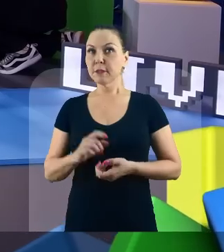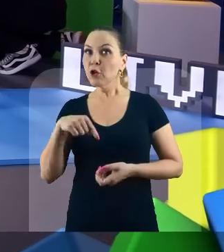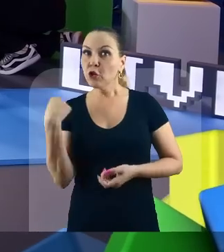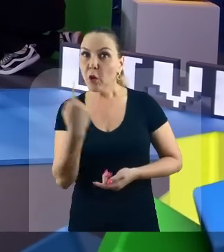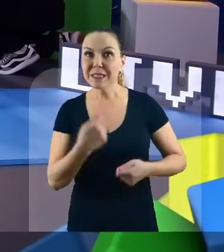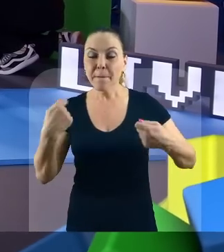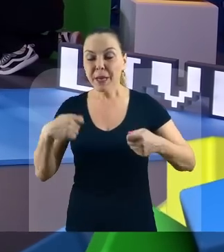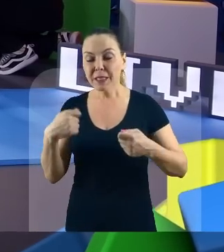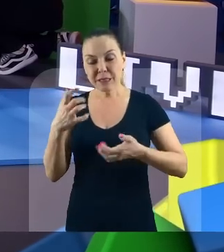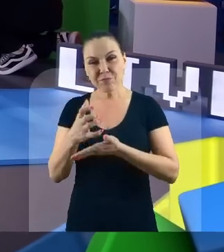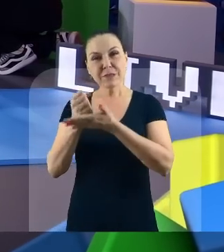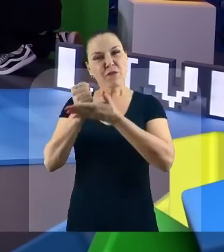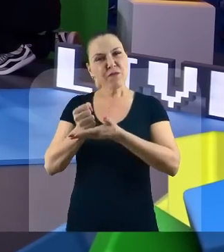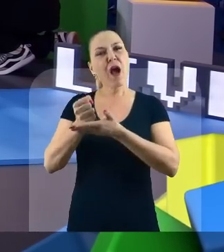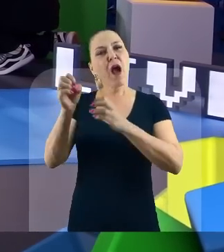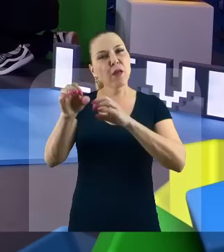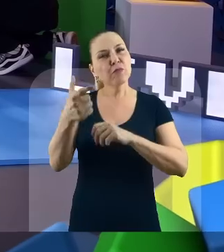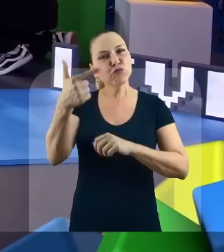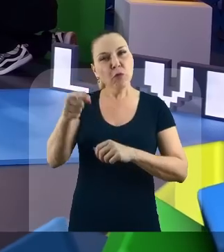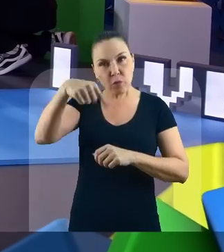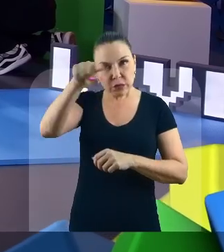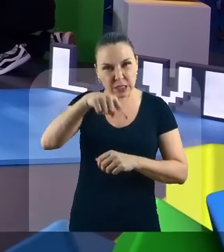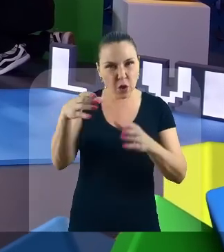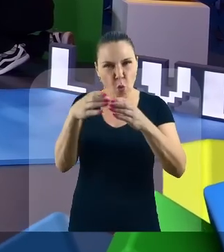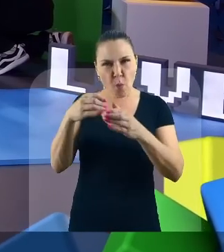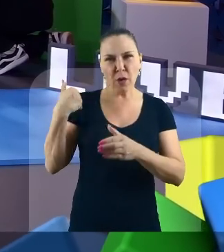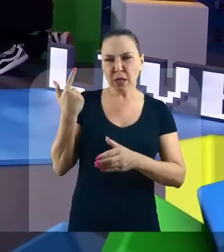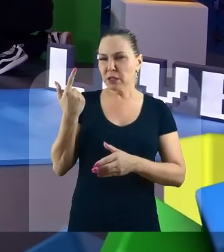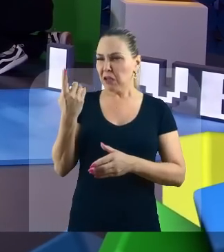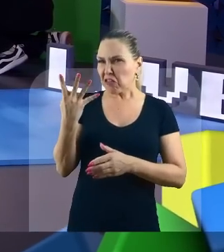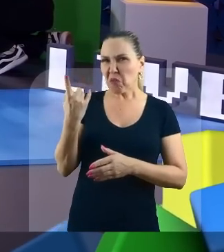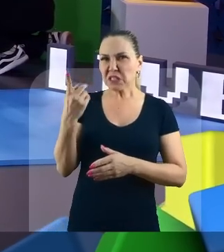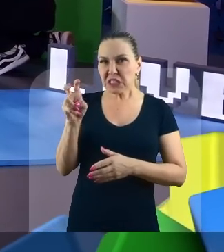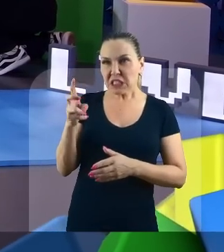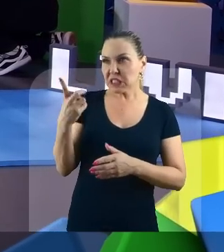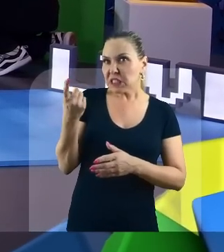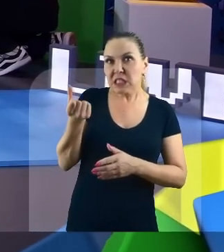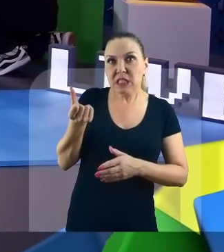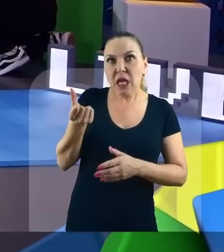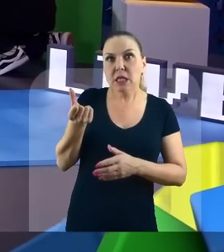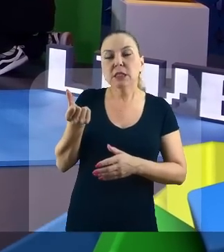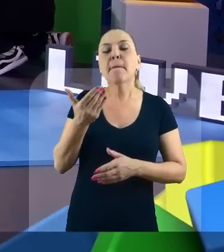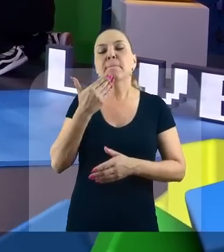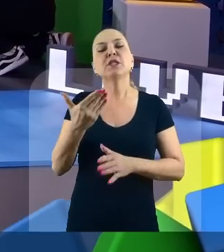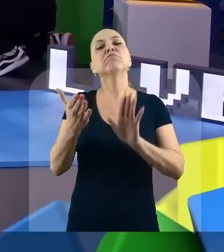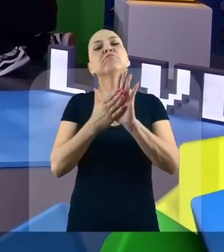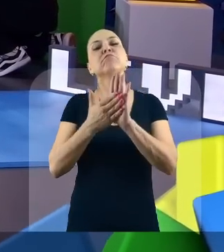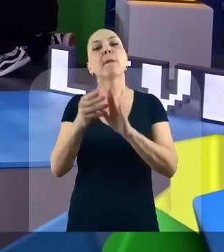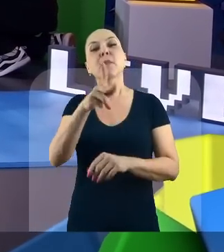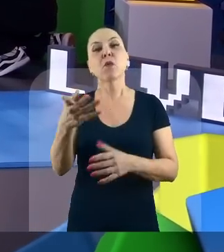Nós precisamos recuperar a educação e isso passa por vocês, que têm 14, 15, 16 anos, exigir do professor: professor, eu quero uma aula